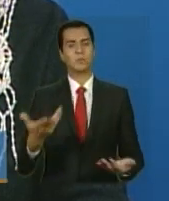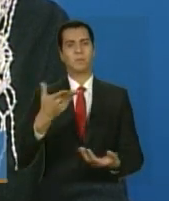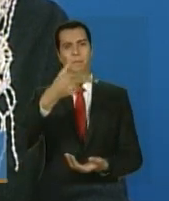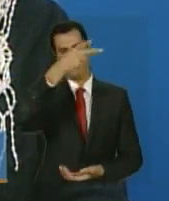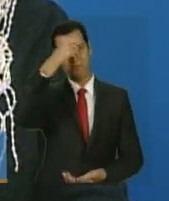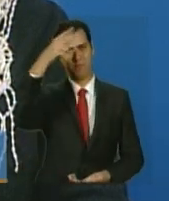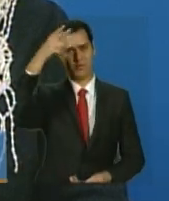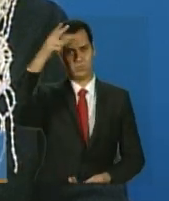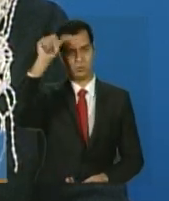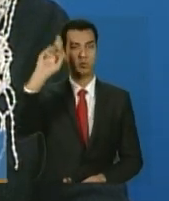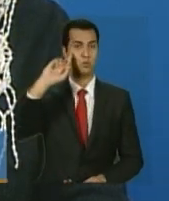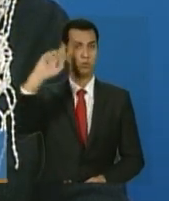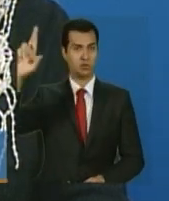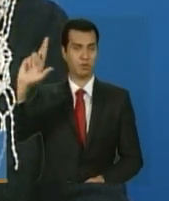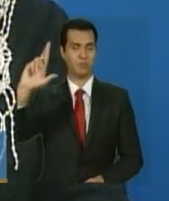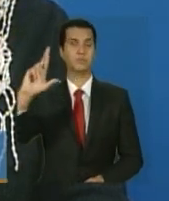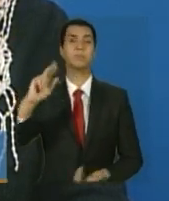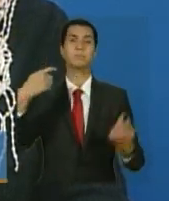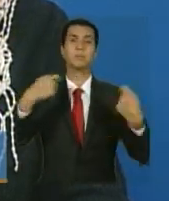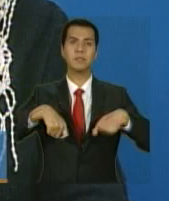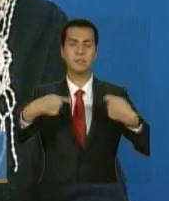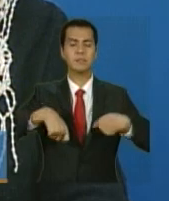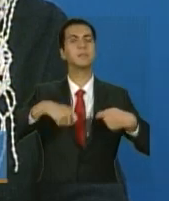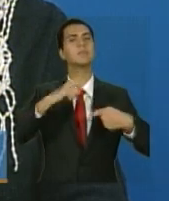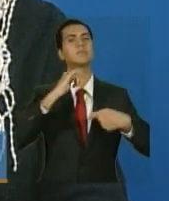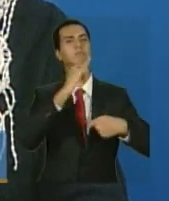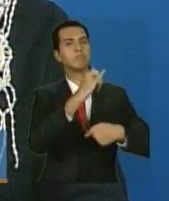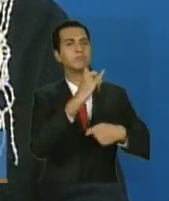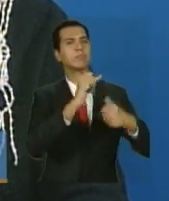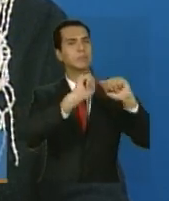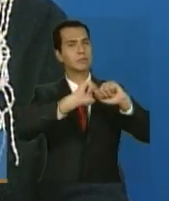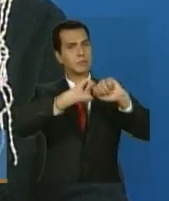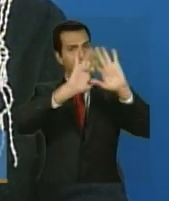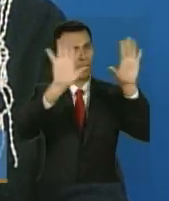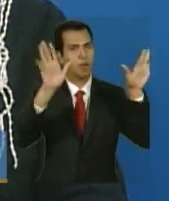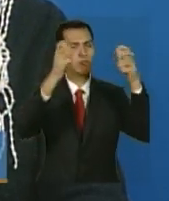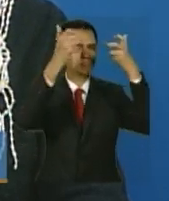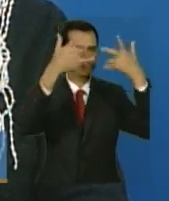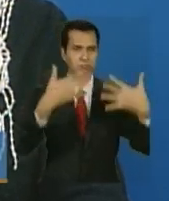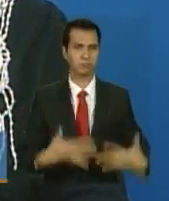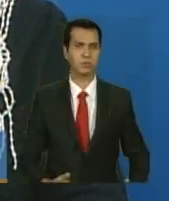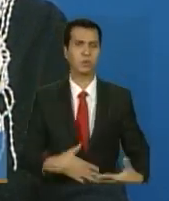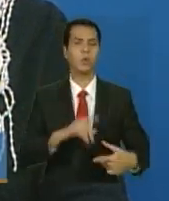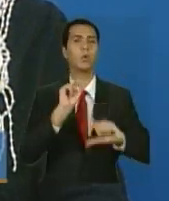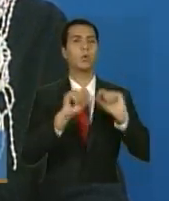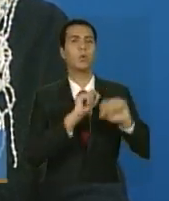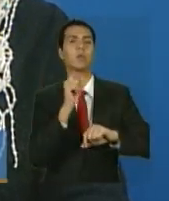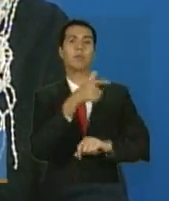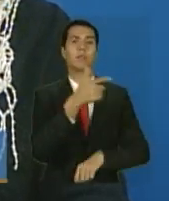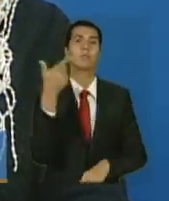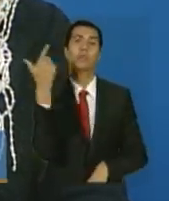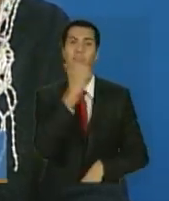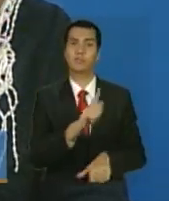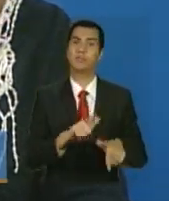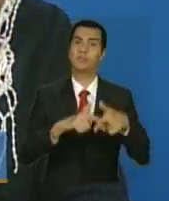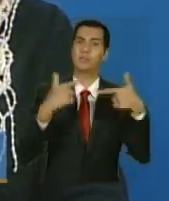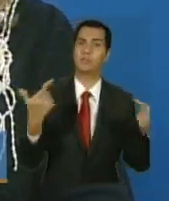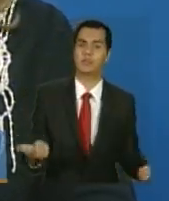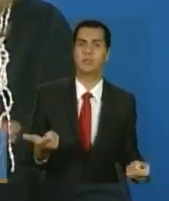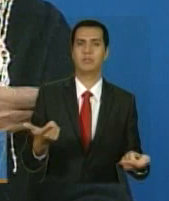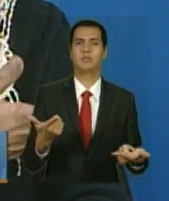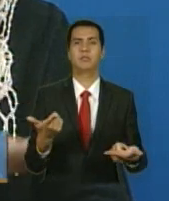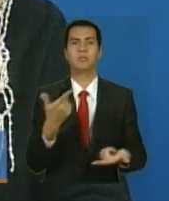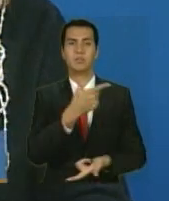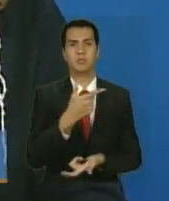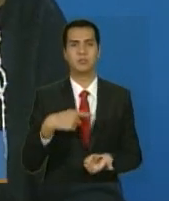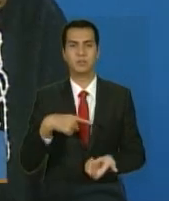tem que esclarecer, explicar o que é o cadastro, os benefícios que poderão advir desse cadastramento, a